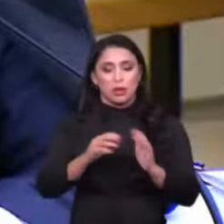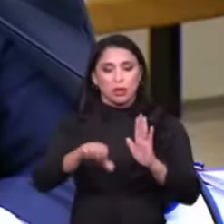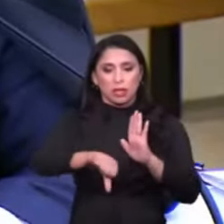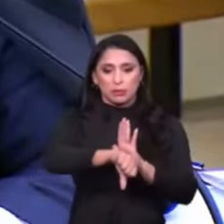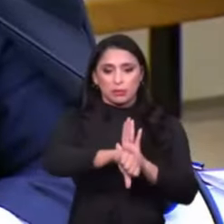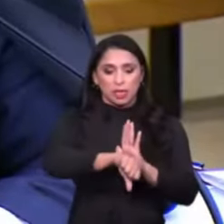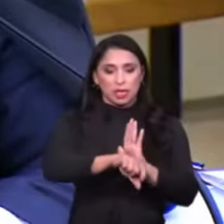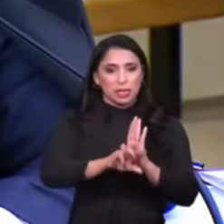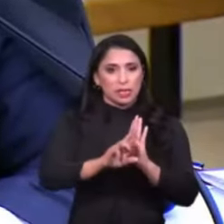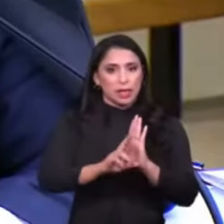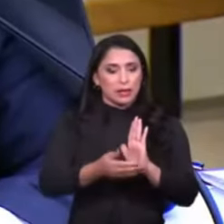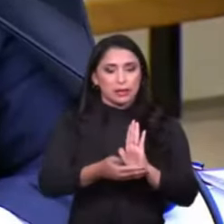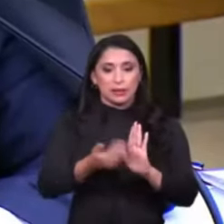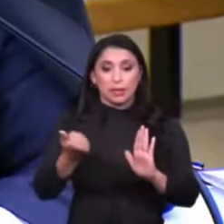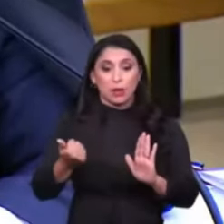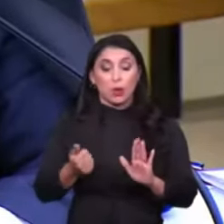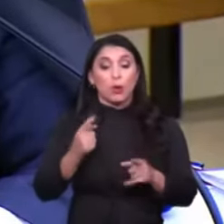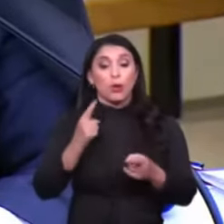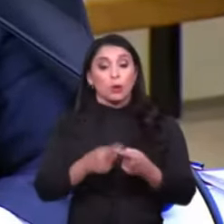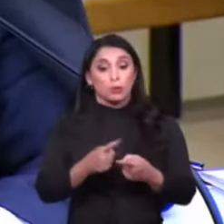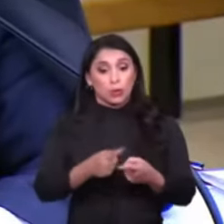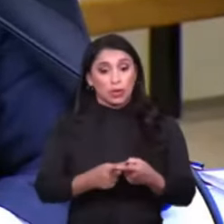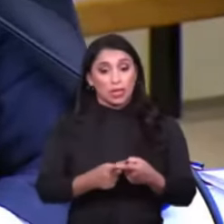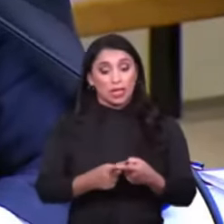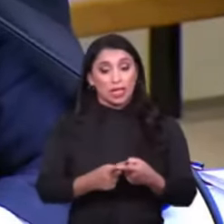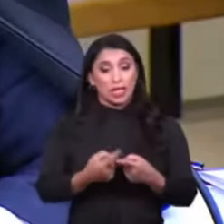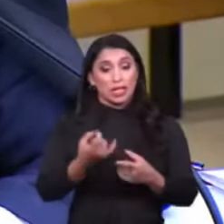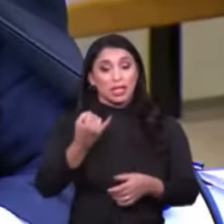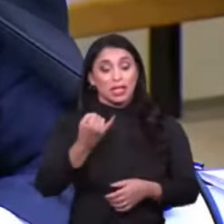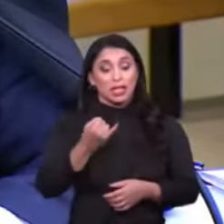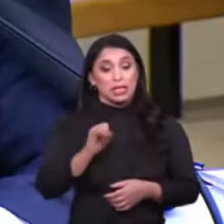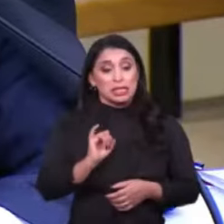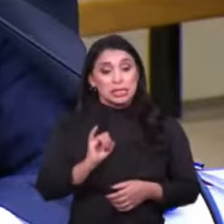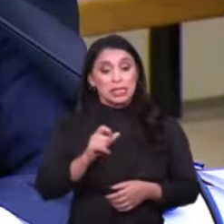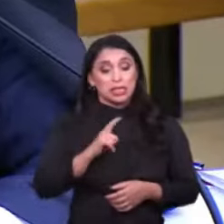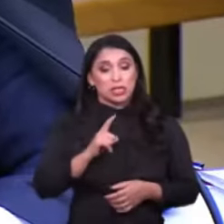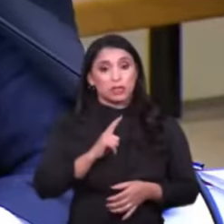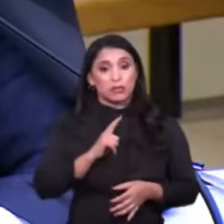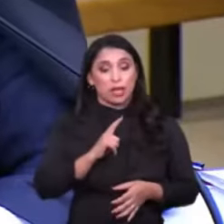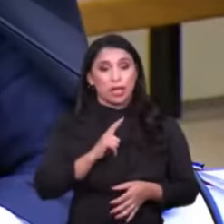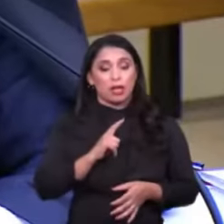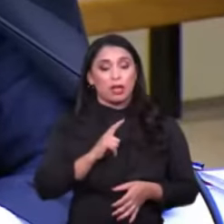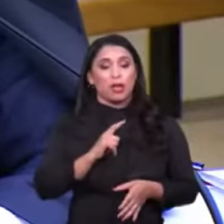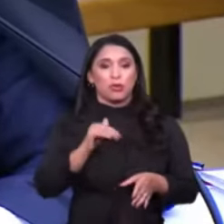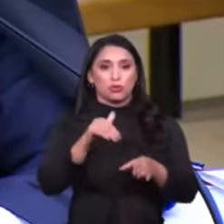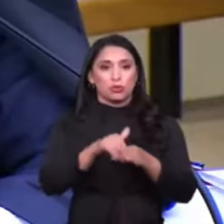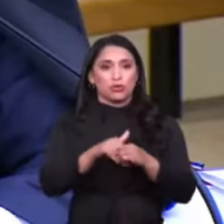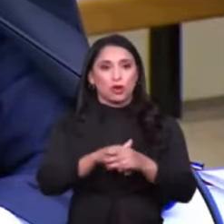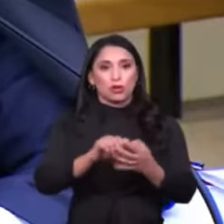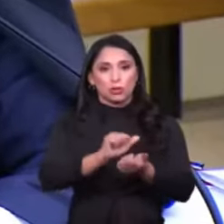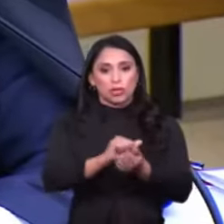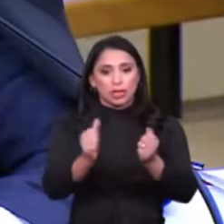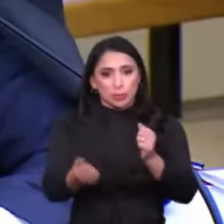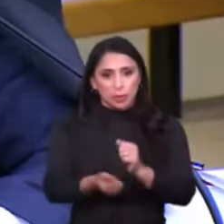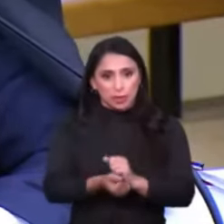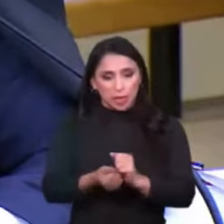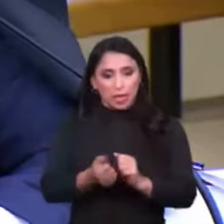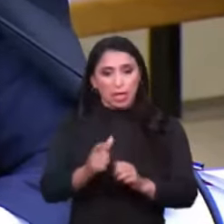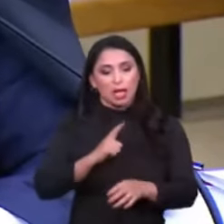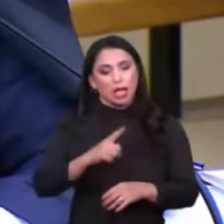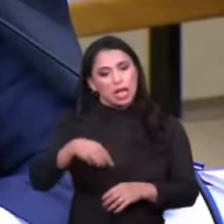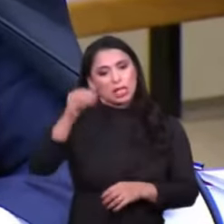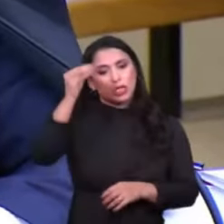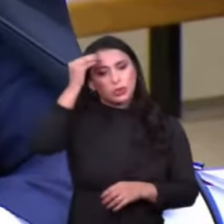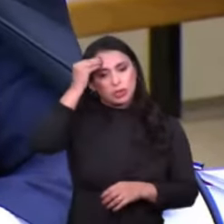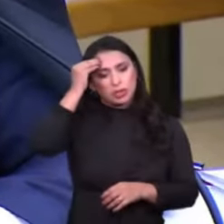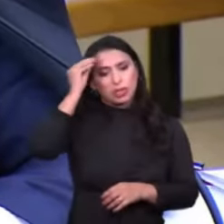descriminalizar. Porque, salvo, repito, se houver um reajustamento dos votos anteriores, entendo que nós estamos,